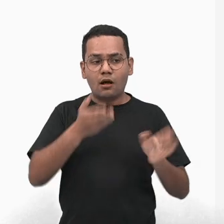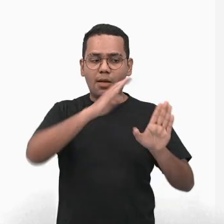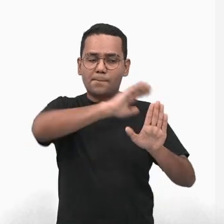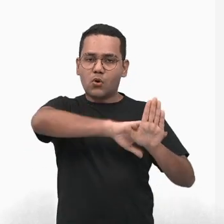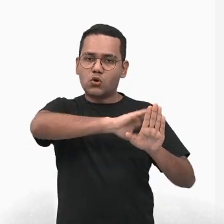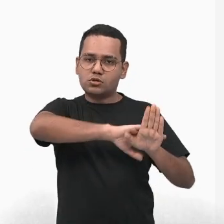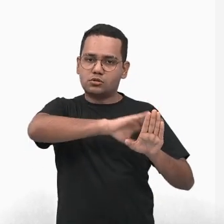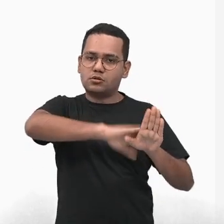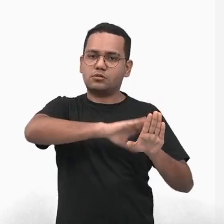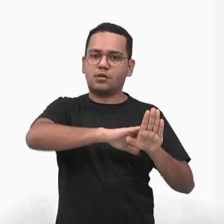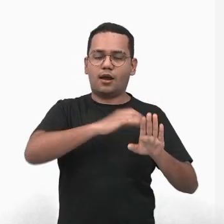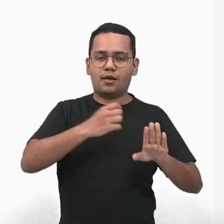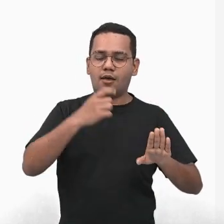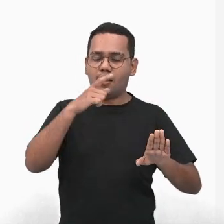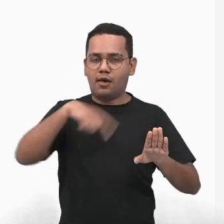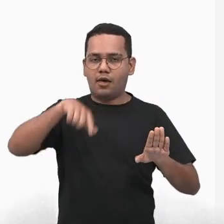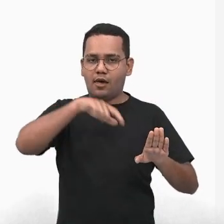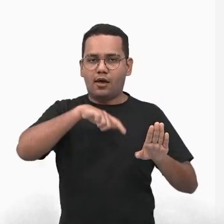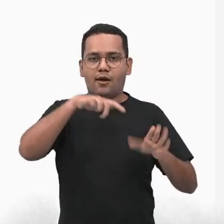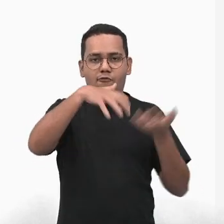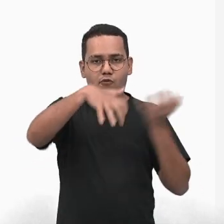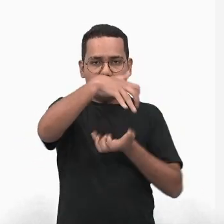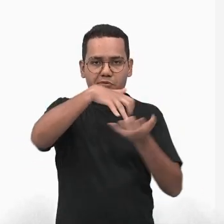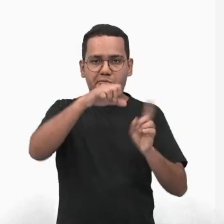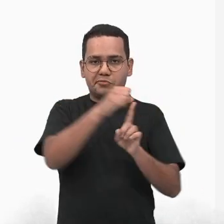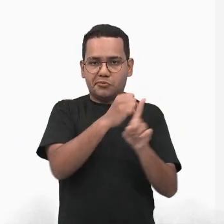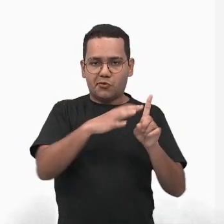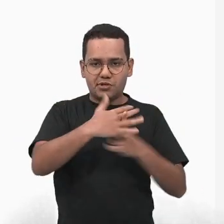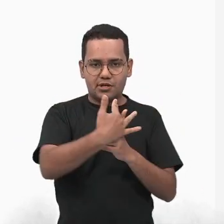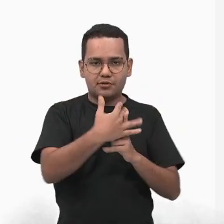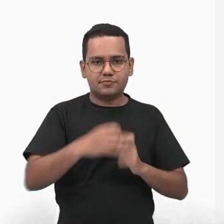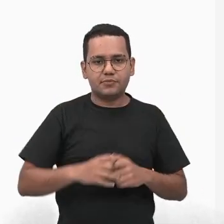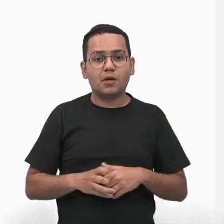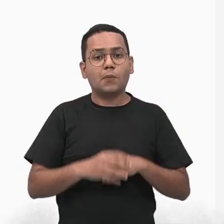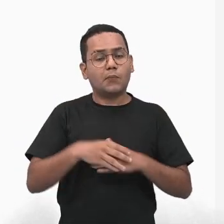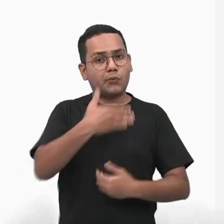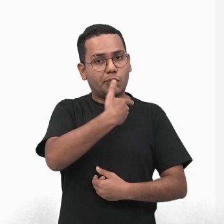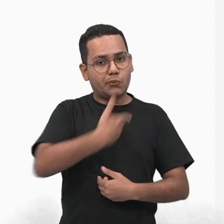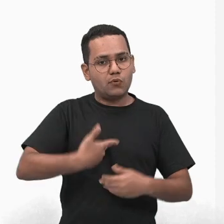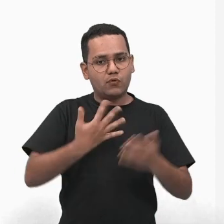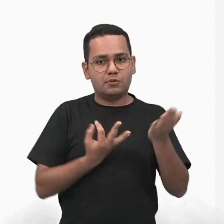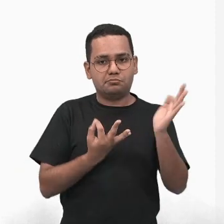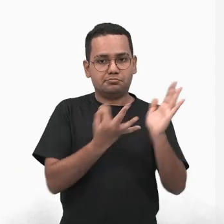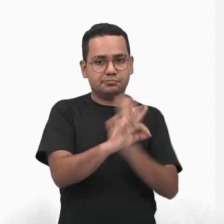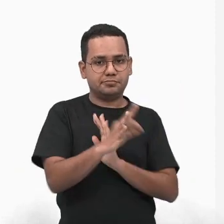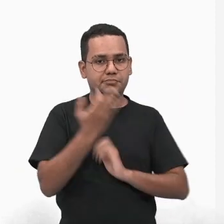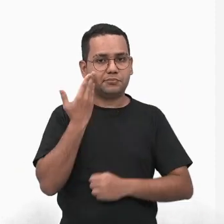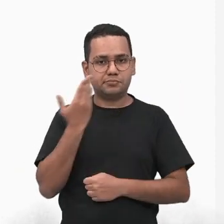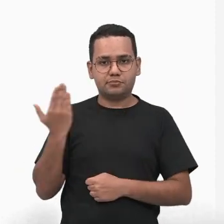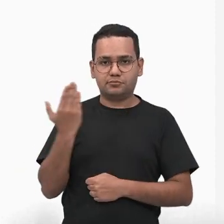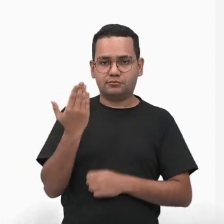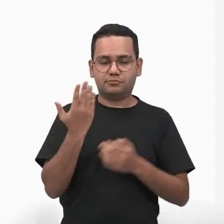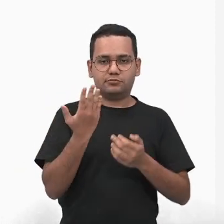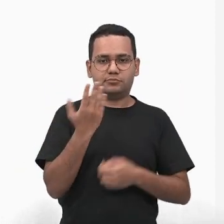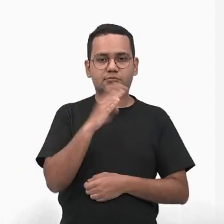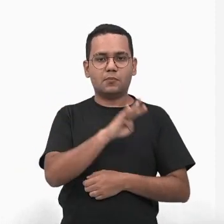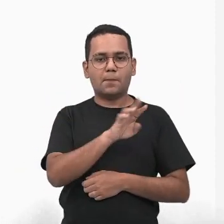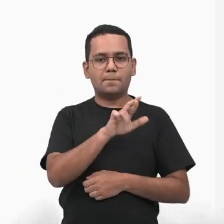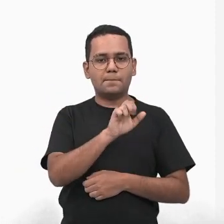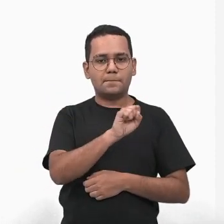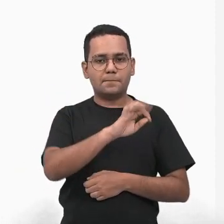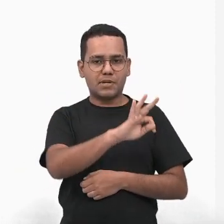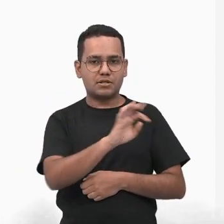Revolução Socialista. O governo revolucionário assina o Tratado de Brest-Litovsk. Isso